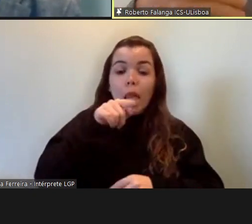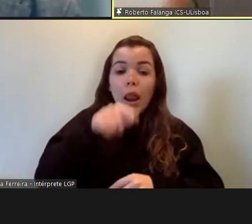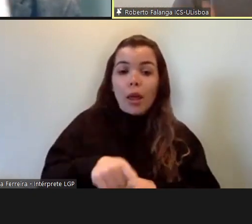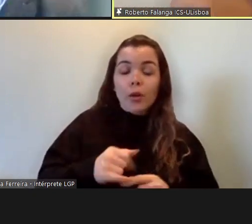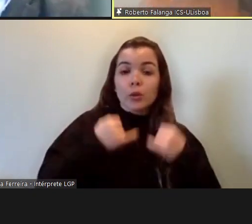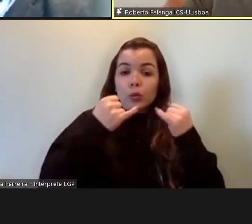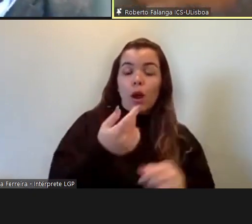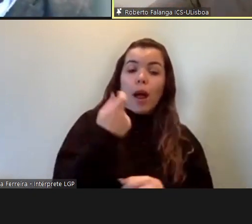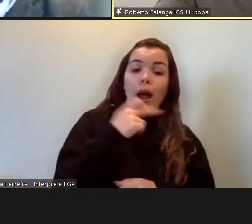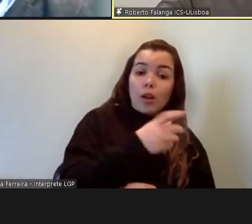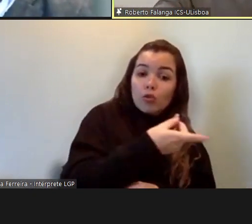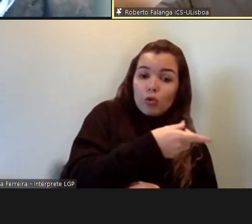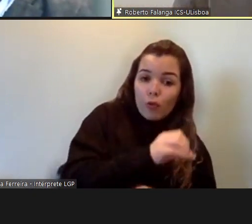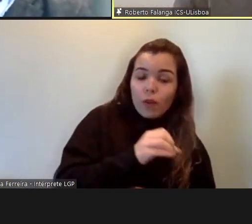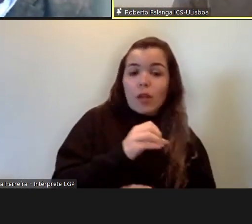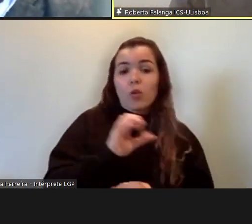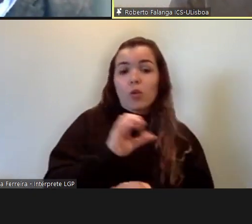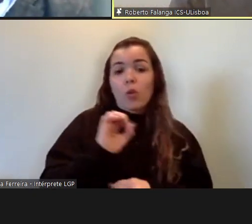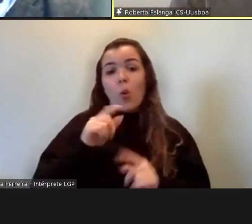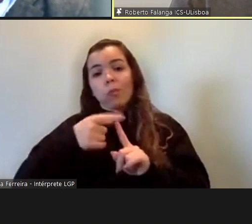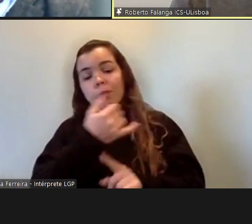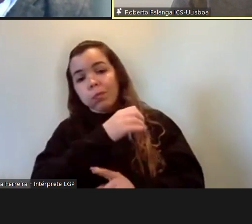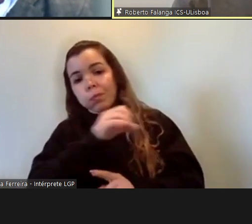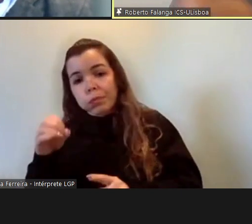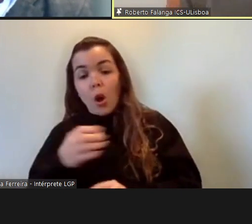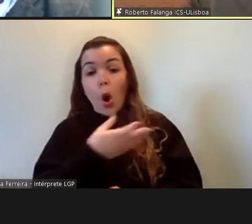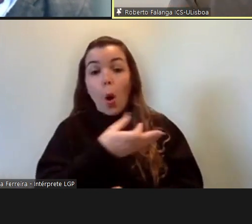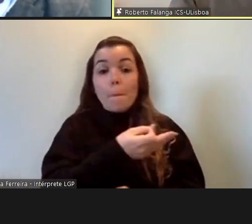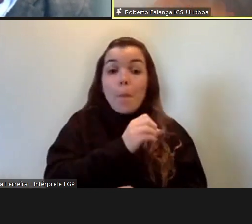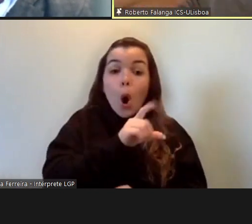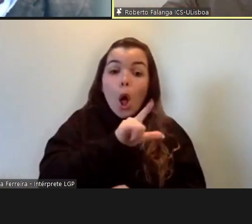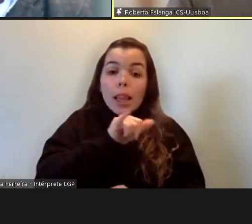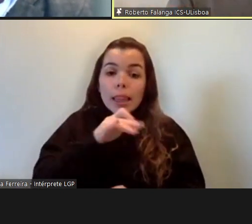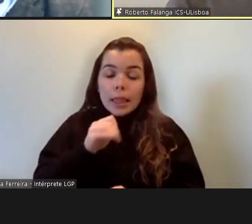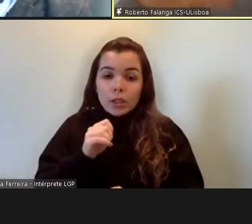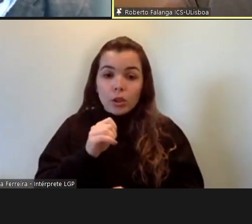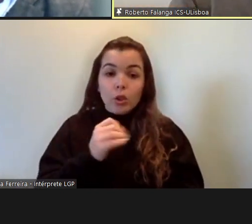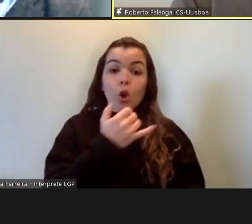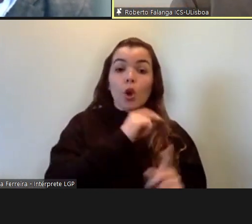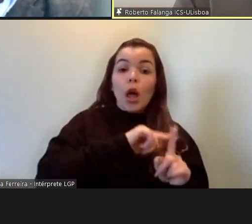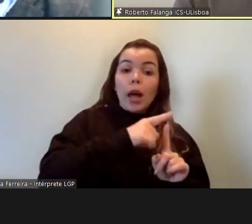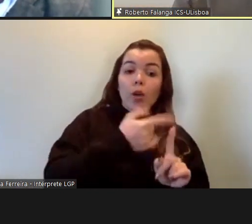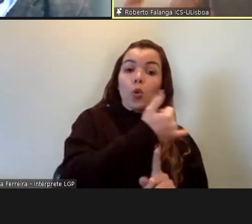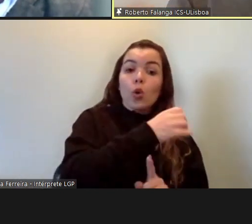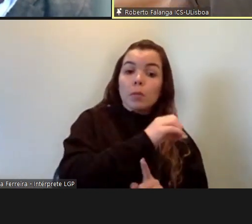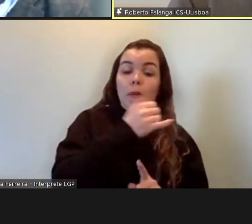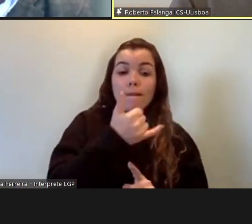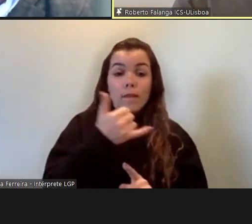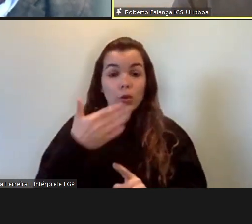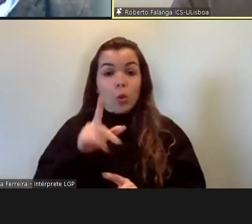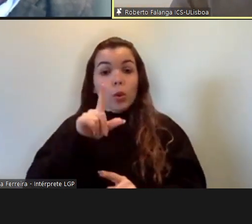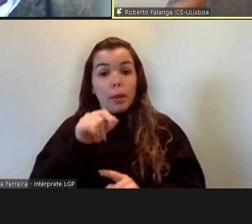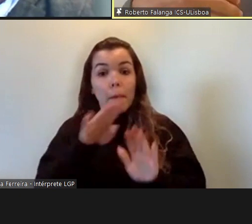exemplo, o Polis e o Polis 2021 também foram programas que fomentaram muito